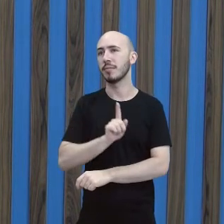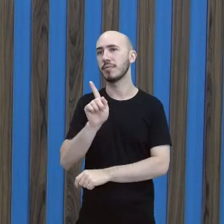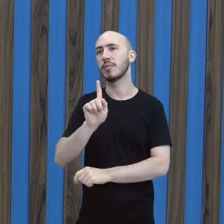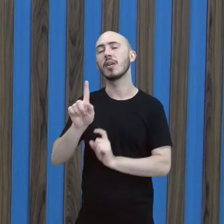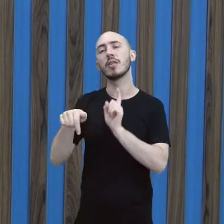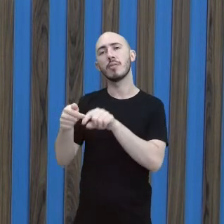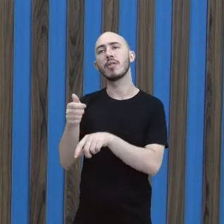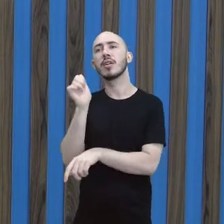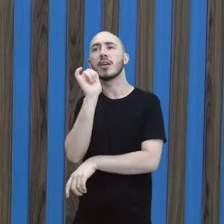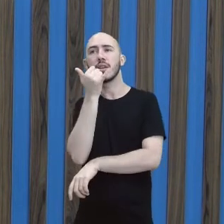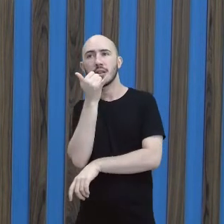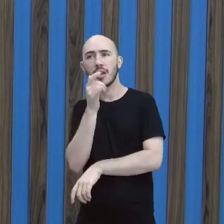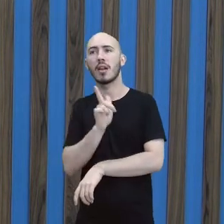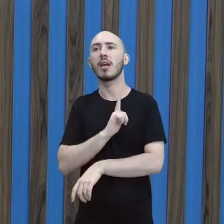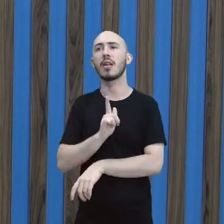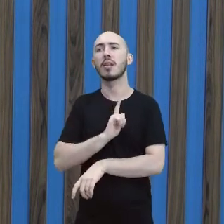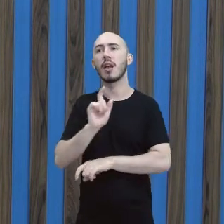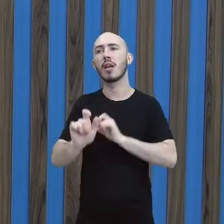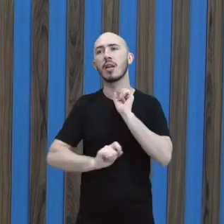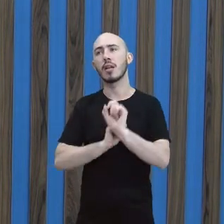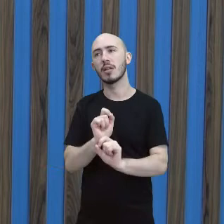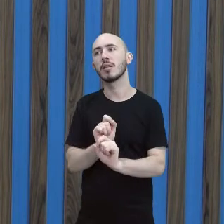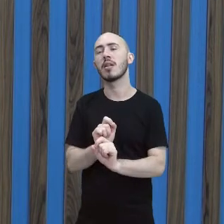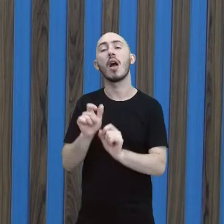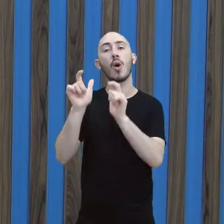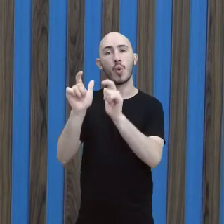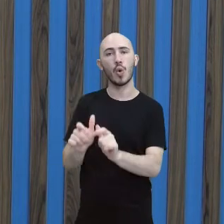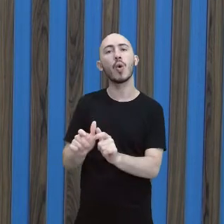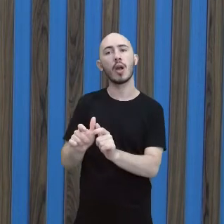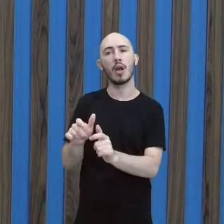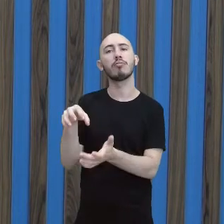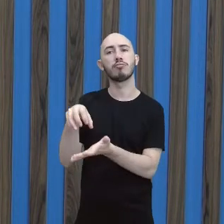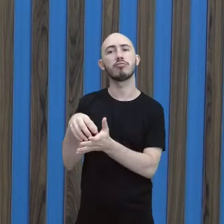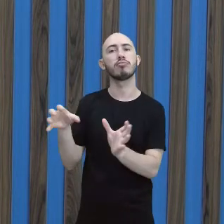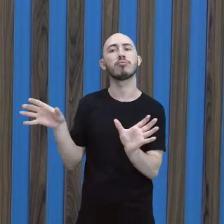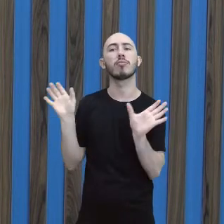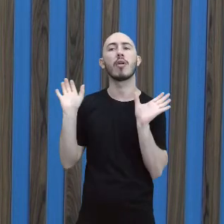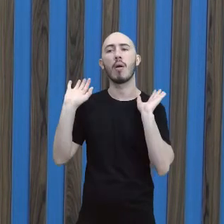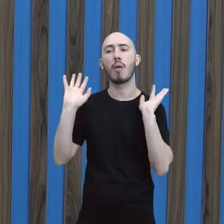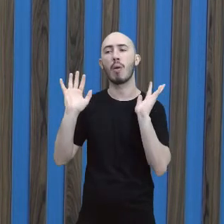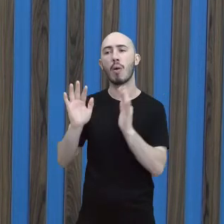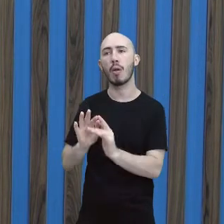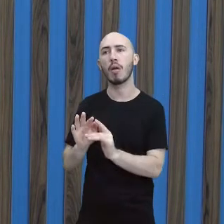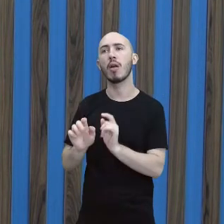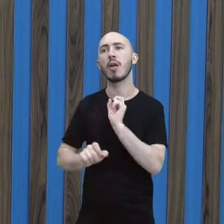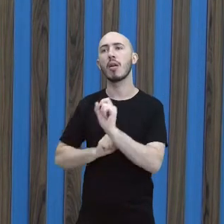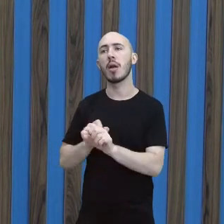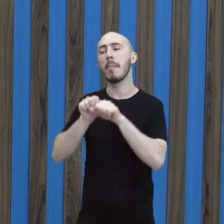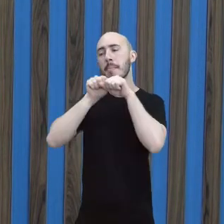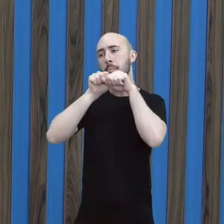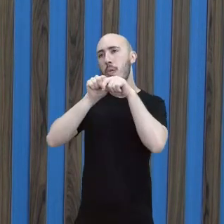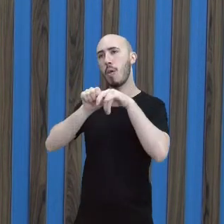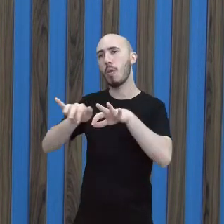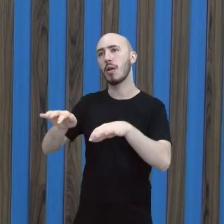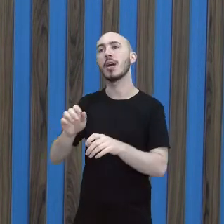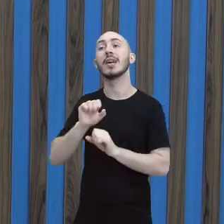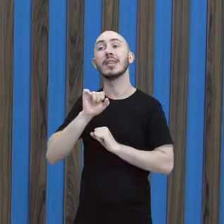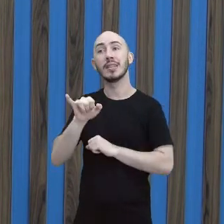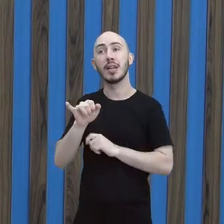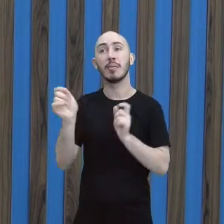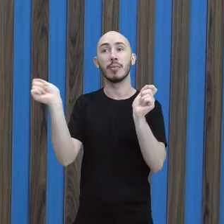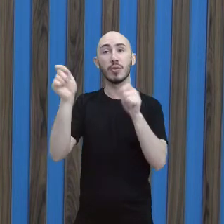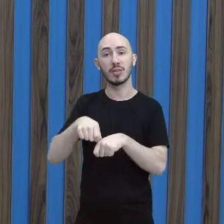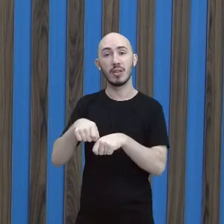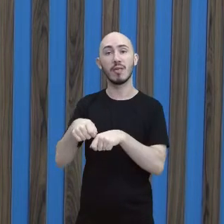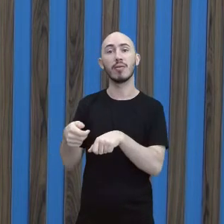Itália, onde tem um grande campo de concentração aqui na Itália, e aqui distribui aqui. Quem tem a oportunidade de chegar logo